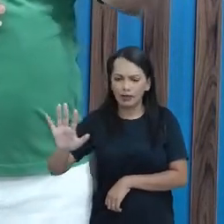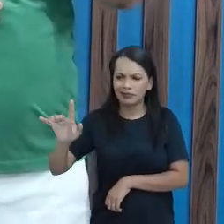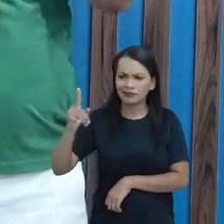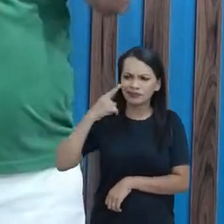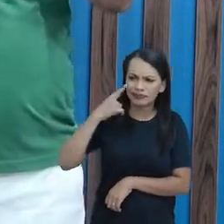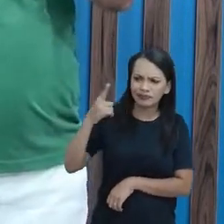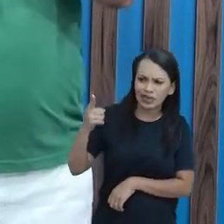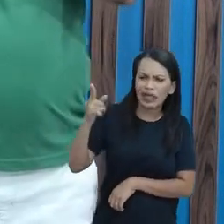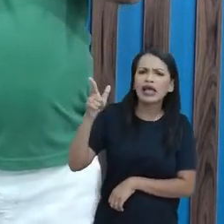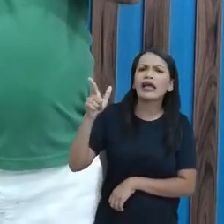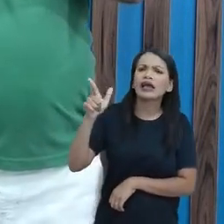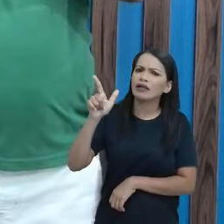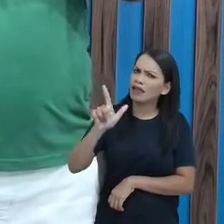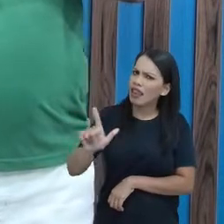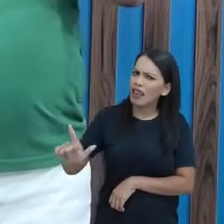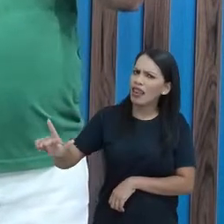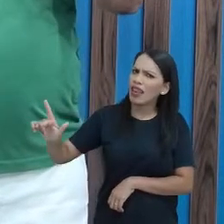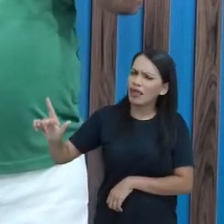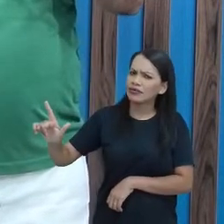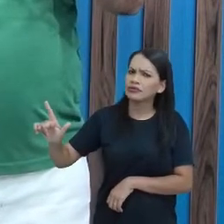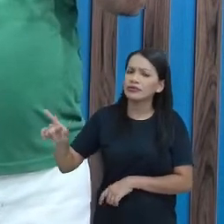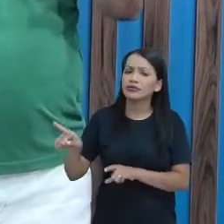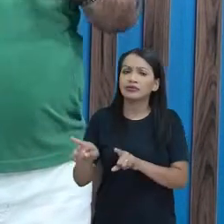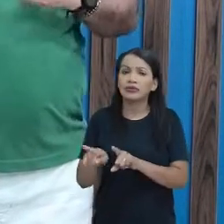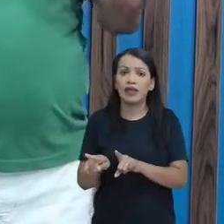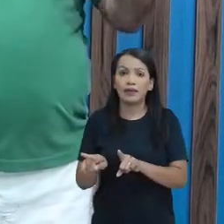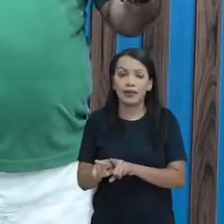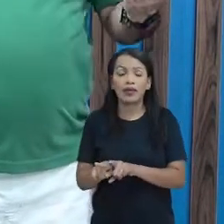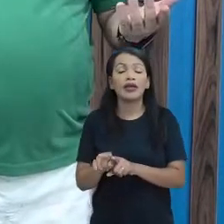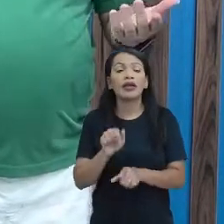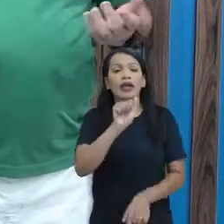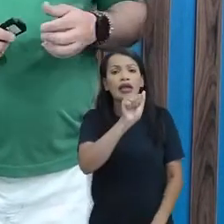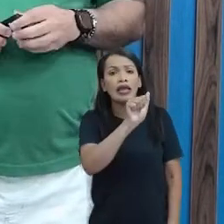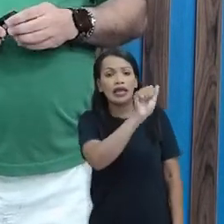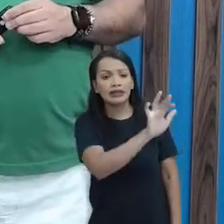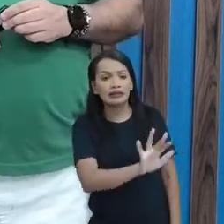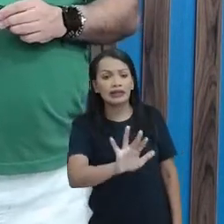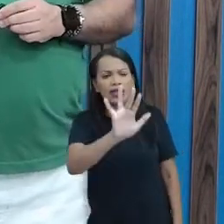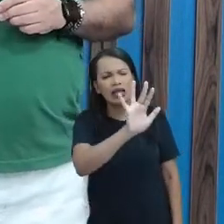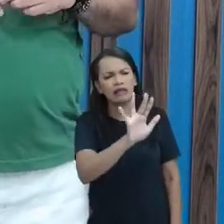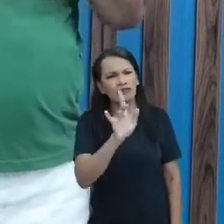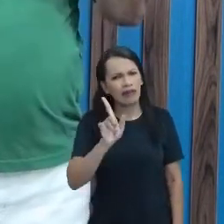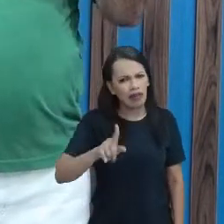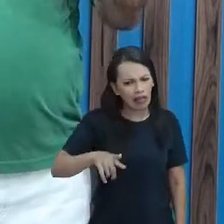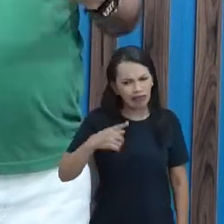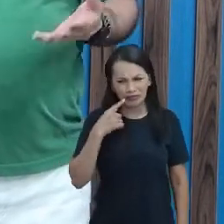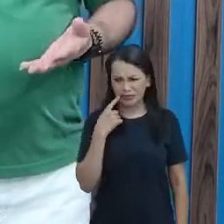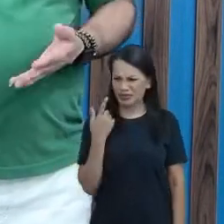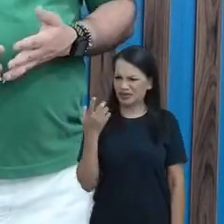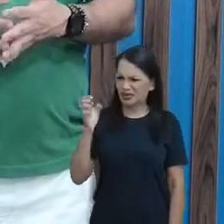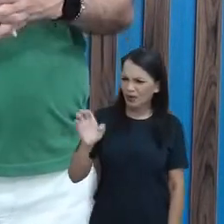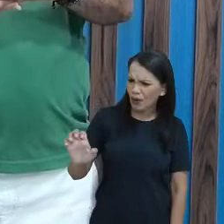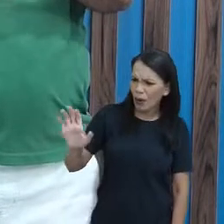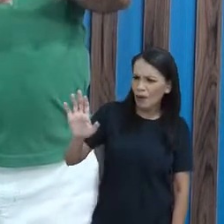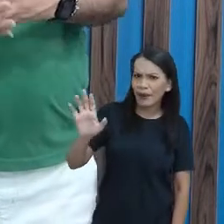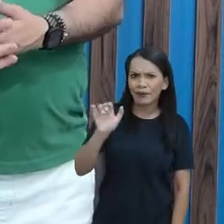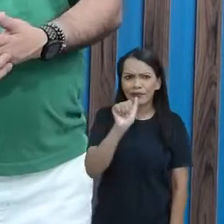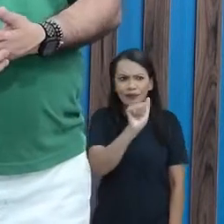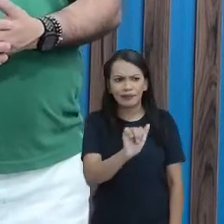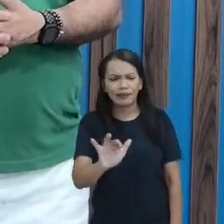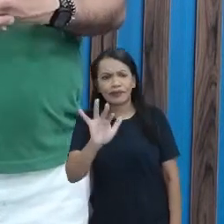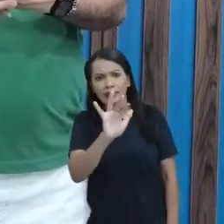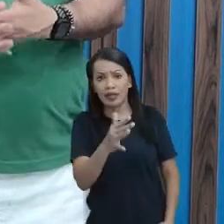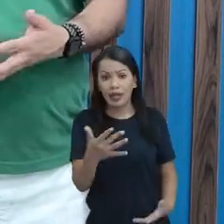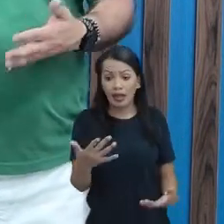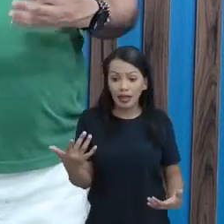de leste europeu, e do continente asiático. E é engraçado porque, historicamente, né, geograficamente